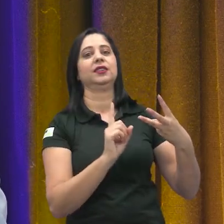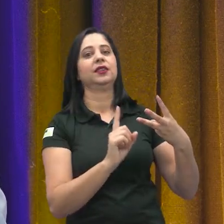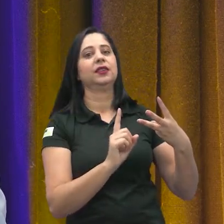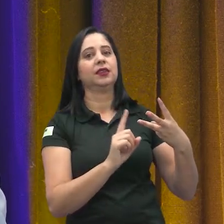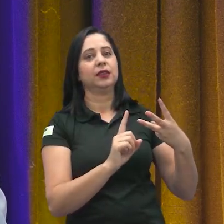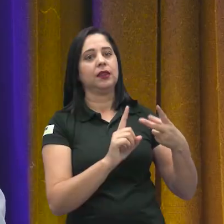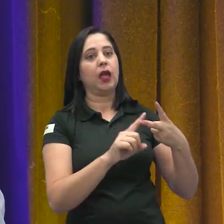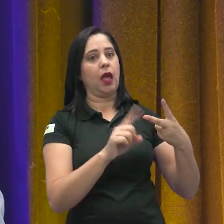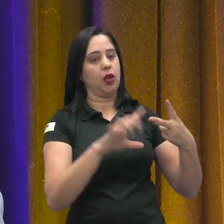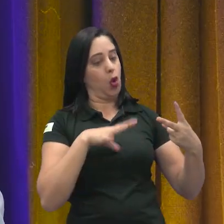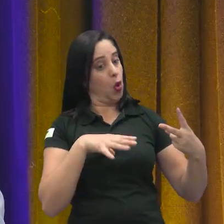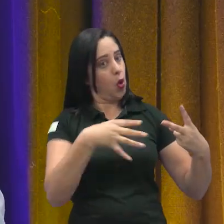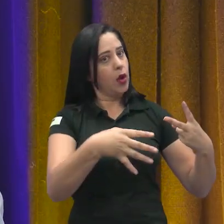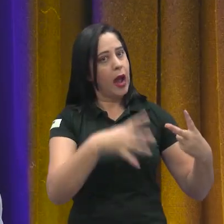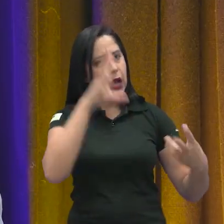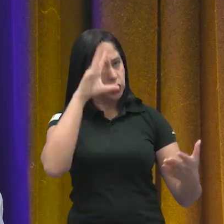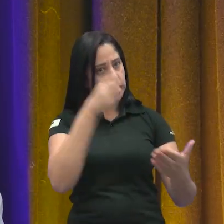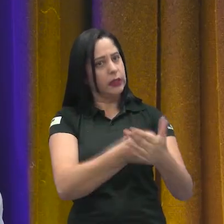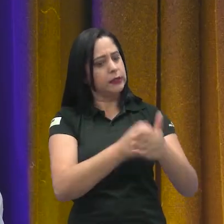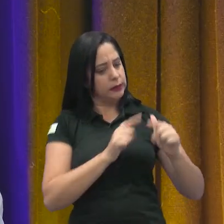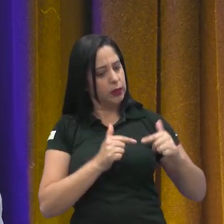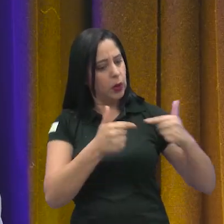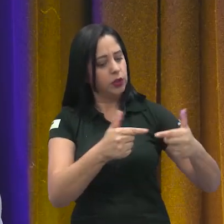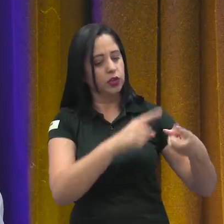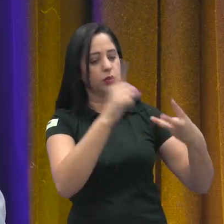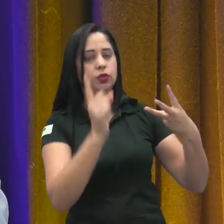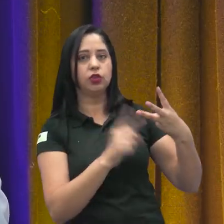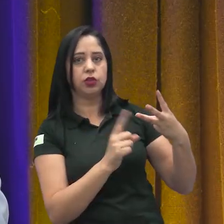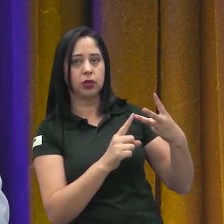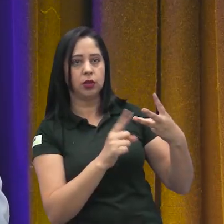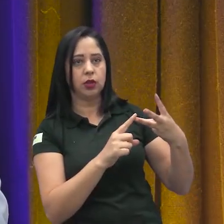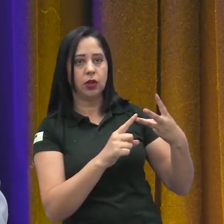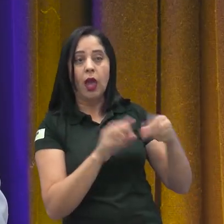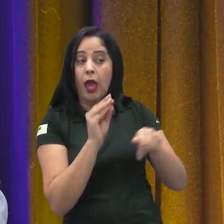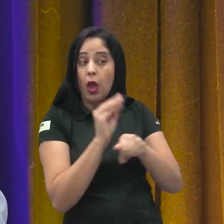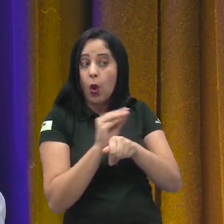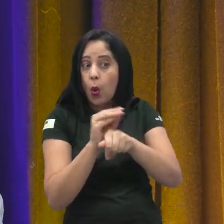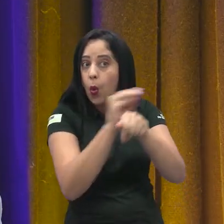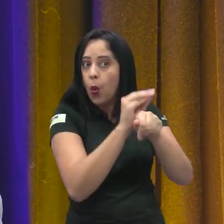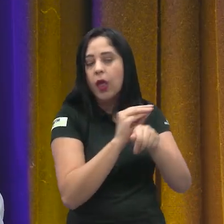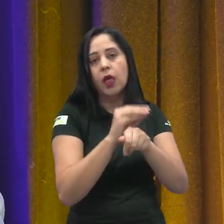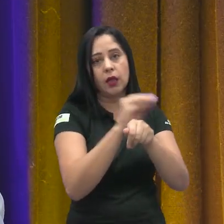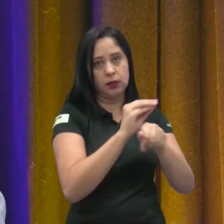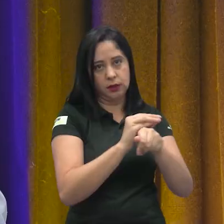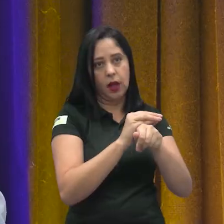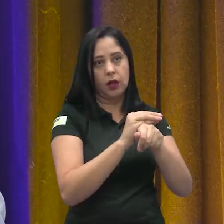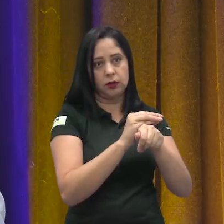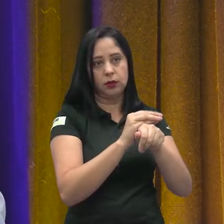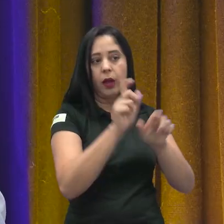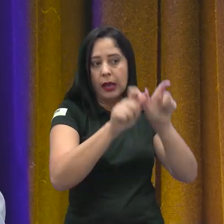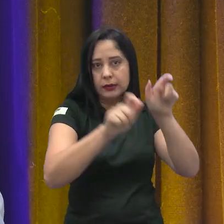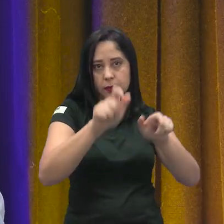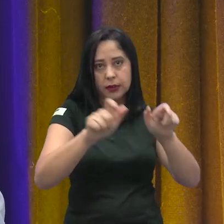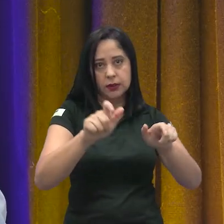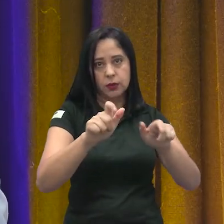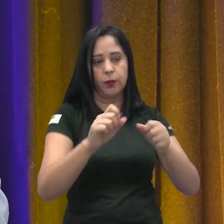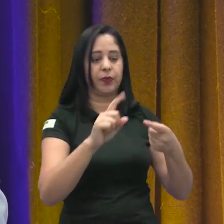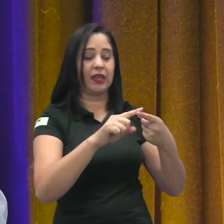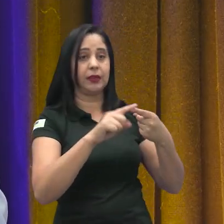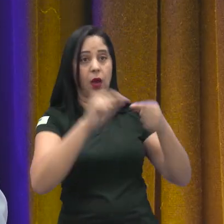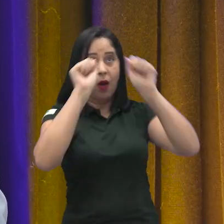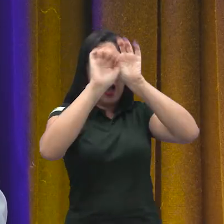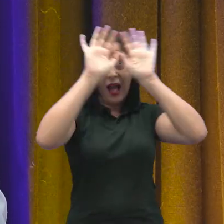coragem de tomar uma decisão e agir com base nela e automaticamente o cuidado com as pessoas com quem nós trabalhamos, né? A